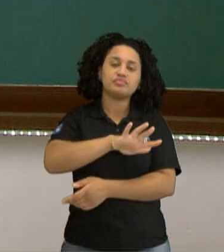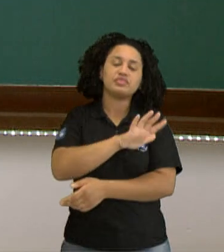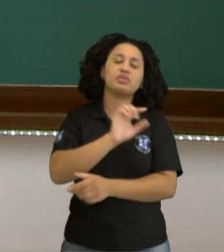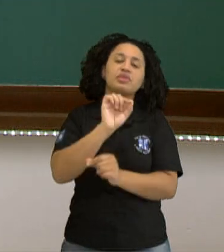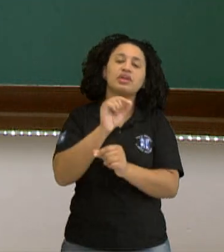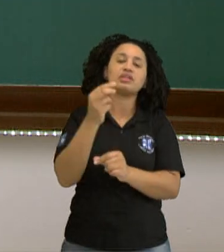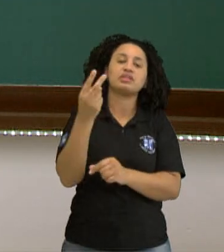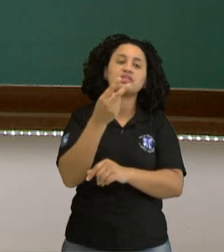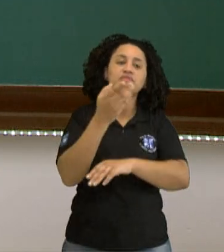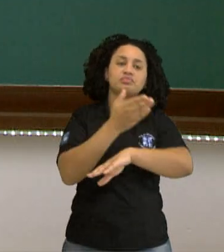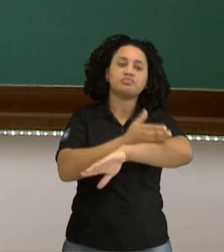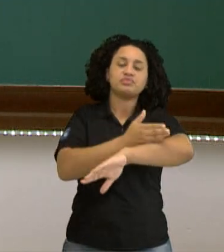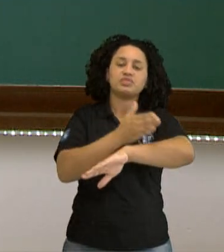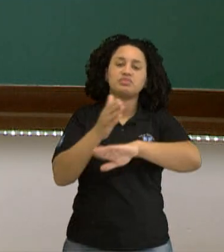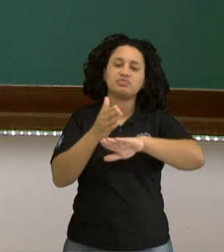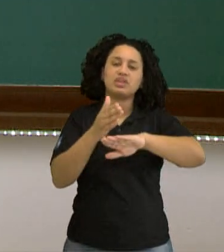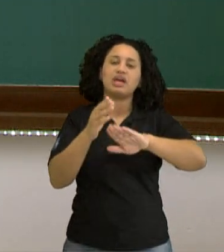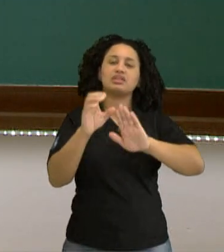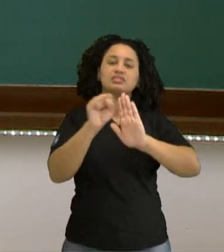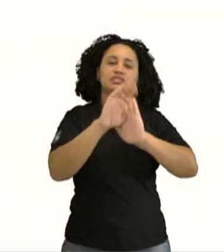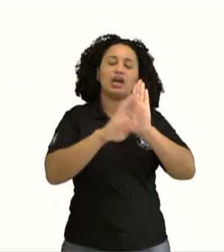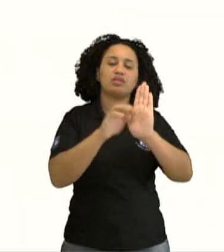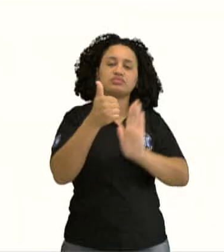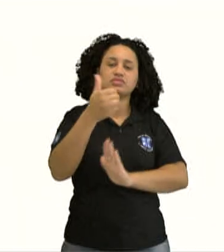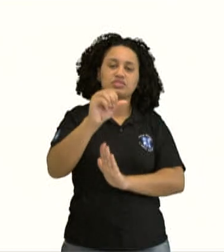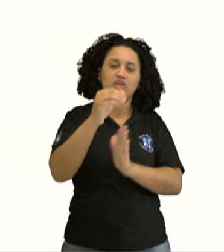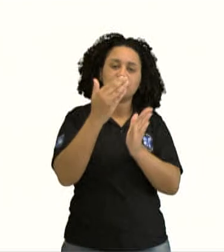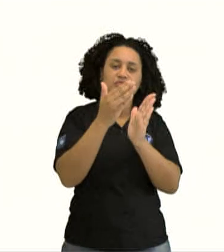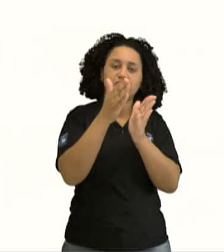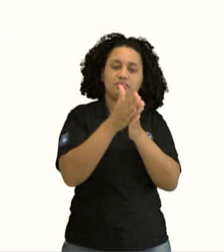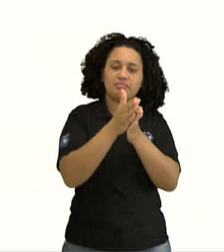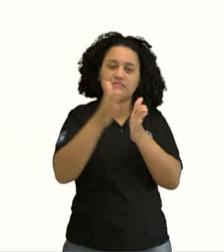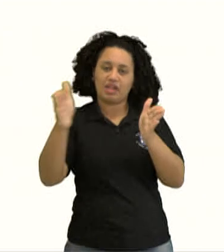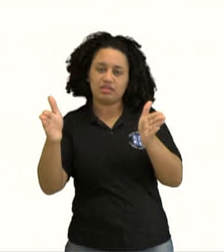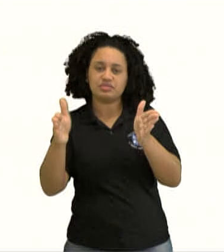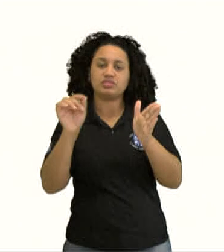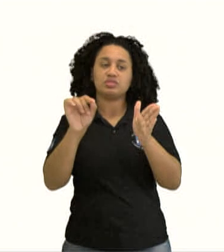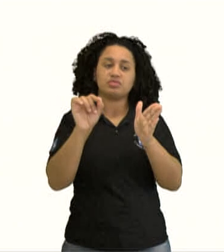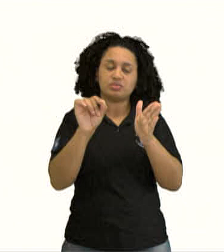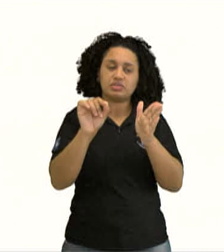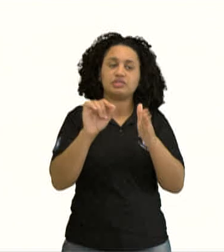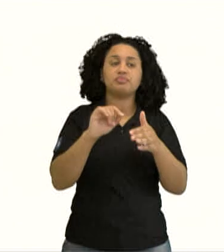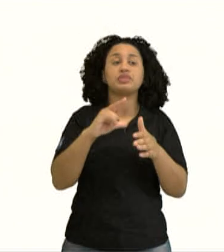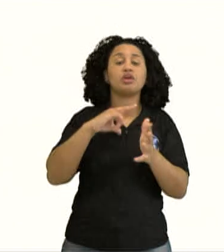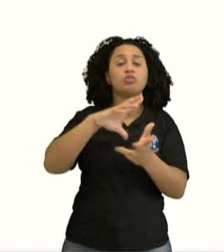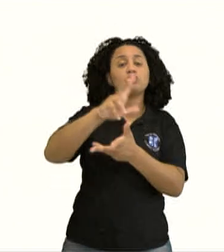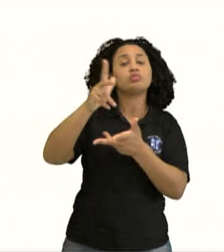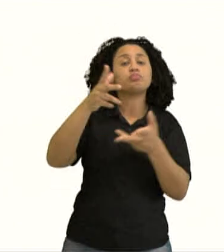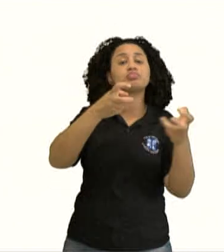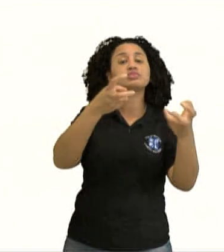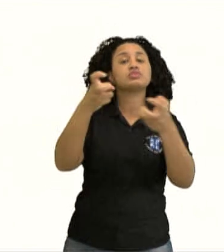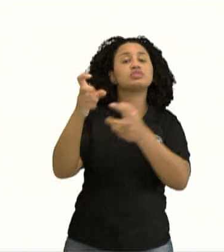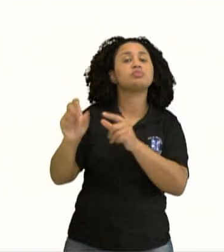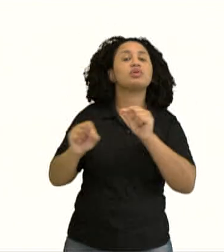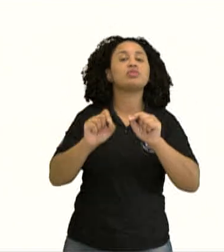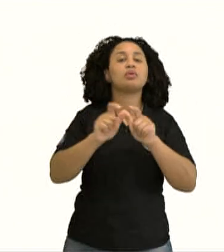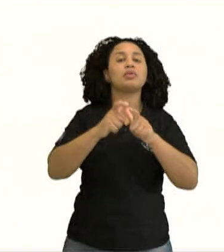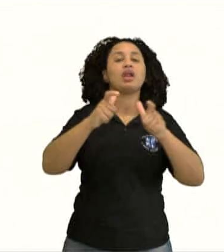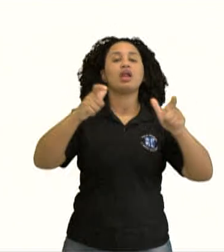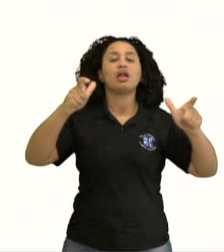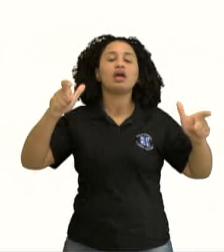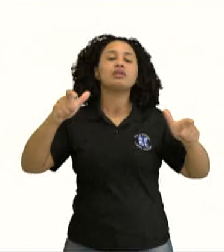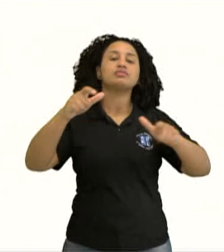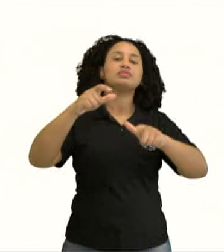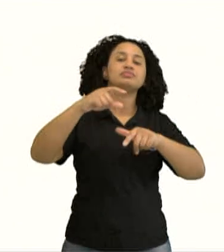correspondente à segunda metade do século XIX, o mundo assistiu à expansão do sistema